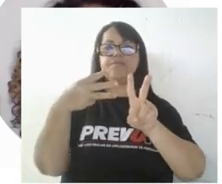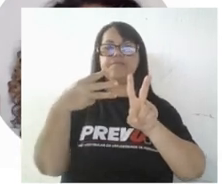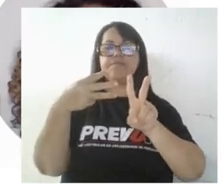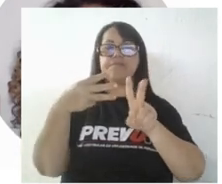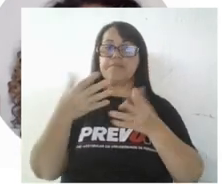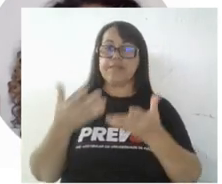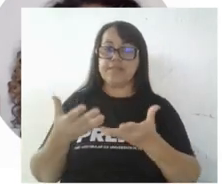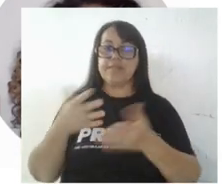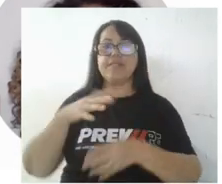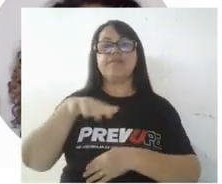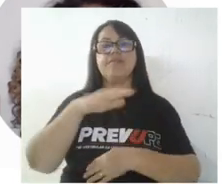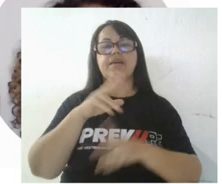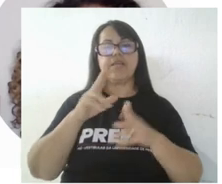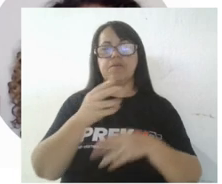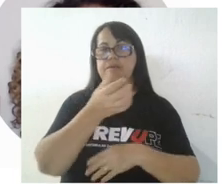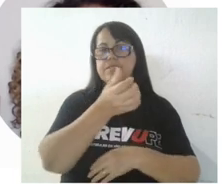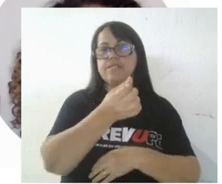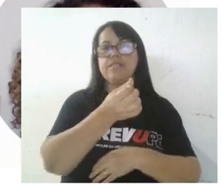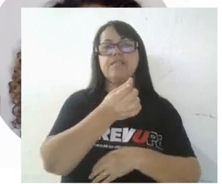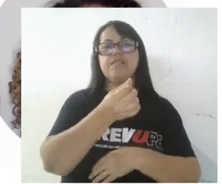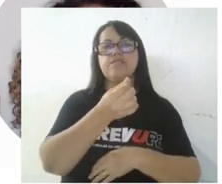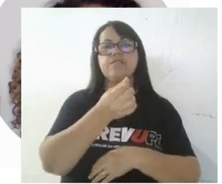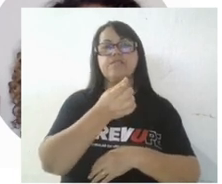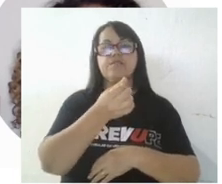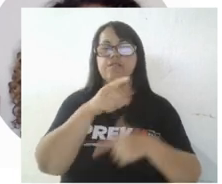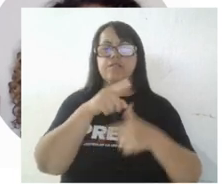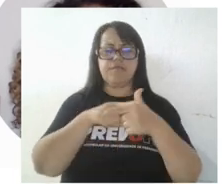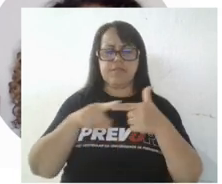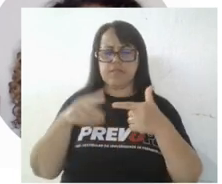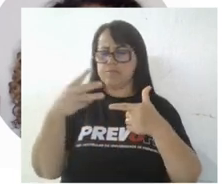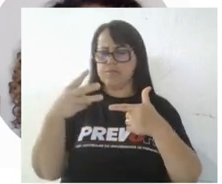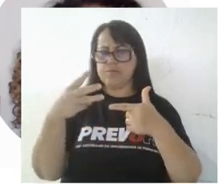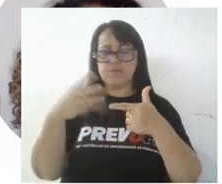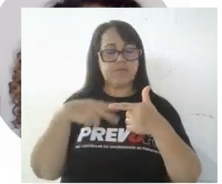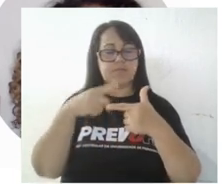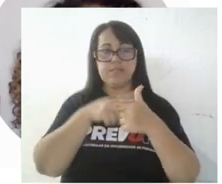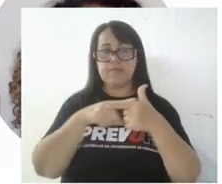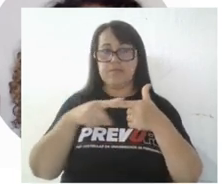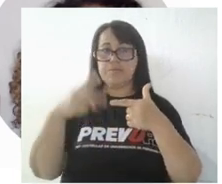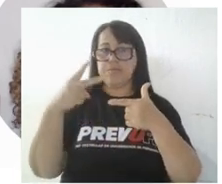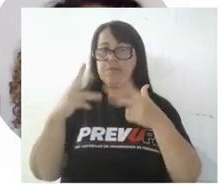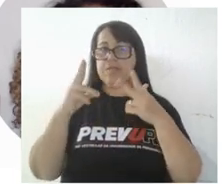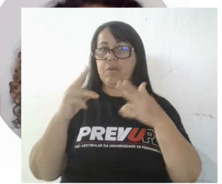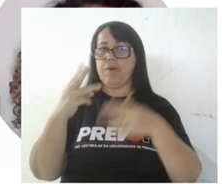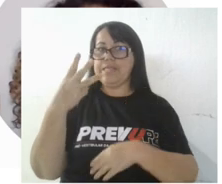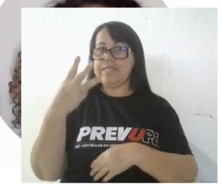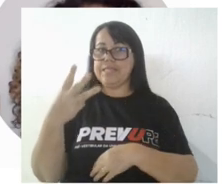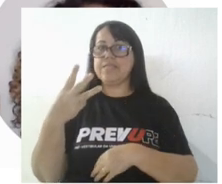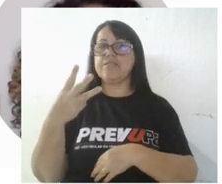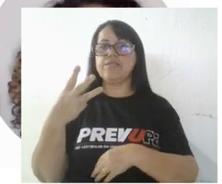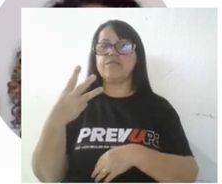3. Então, a área vai ser igual a 6 vezes 6 dividido por 2 dá 3. Então, 3 ao quadrado, raiz de